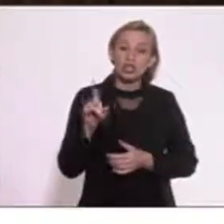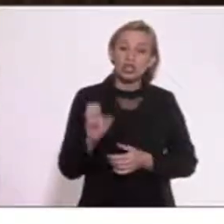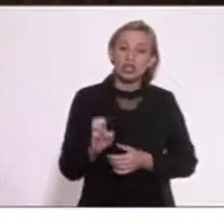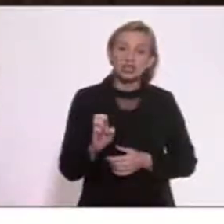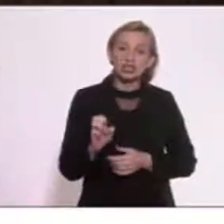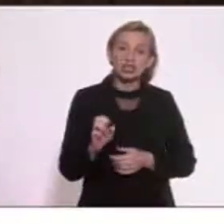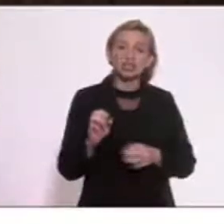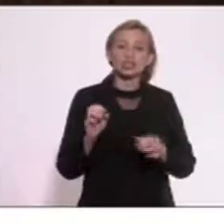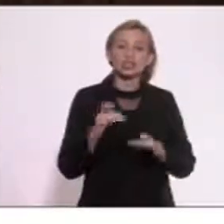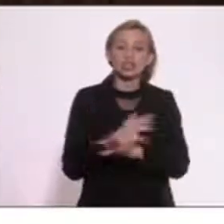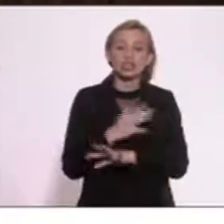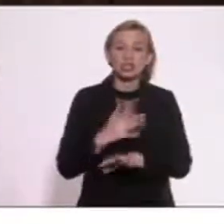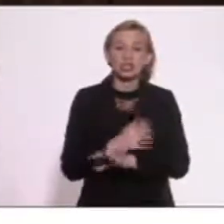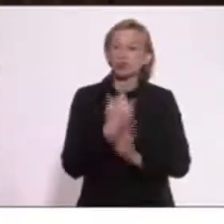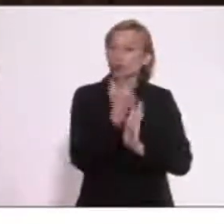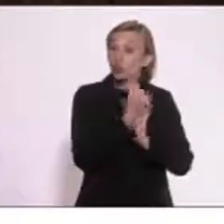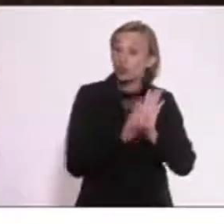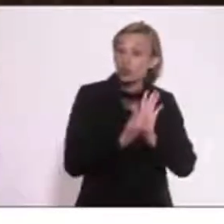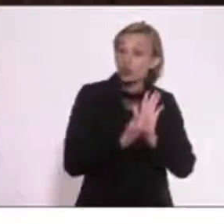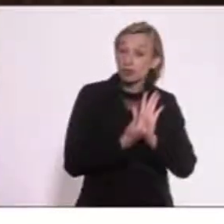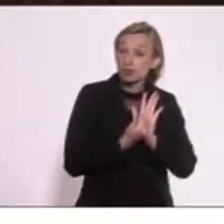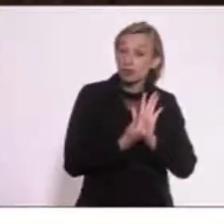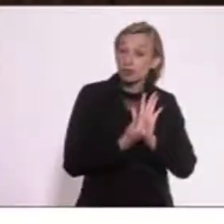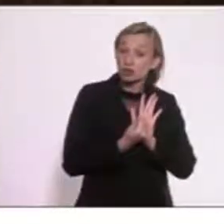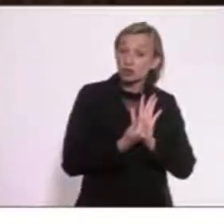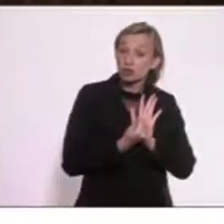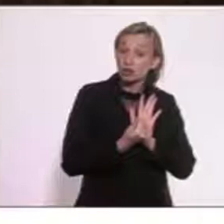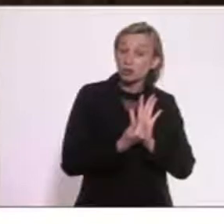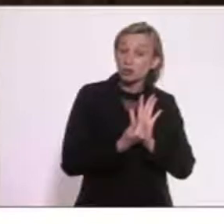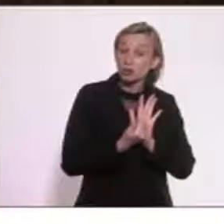estão previstos no orçamento apenas